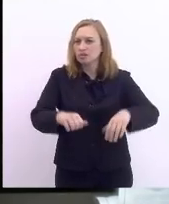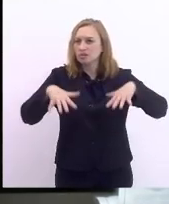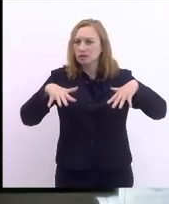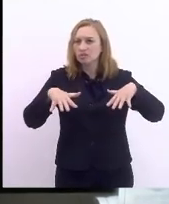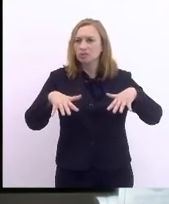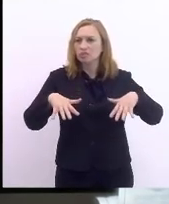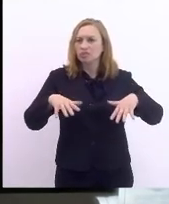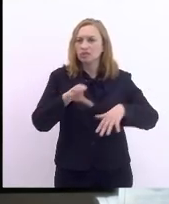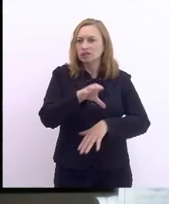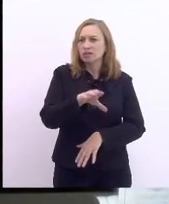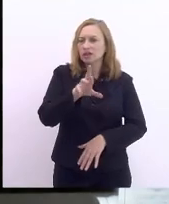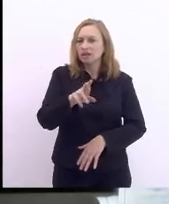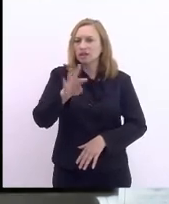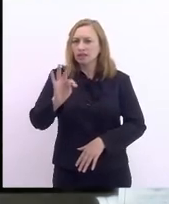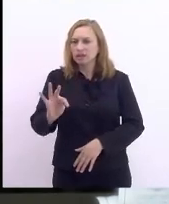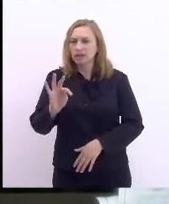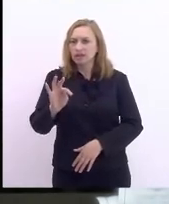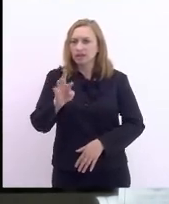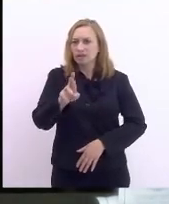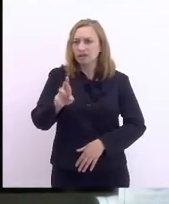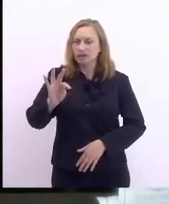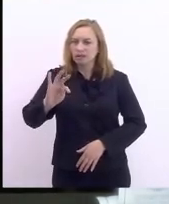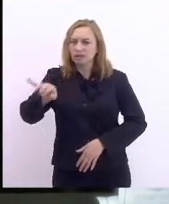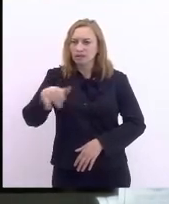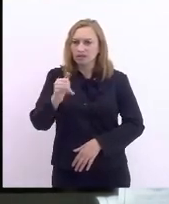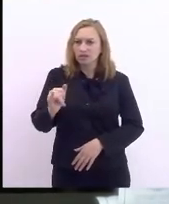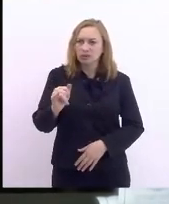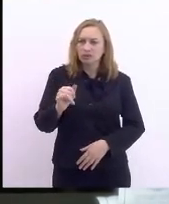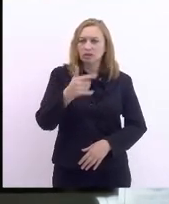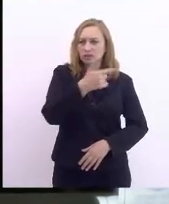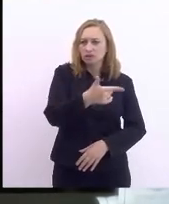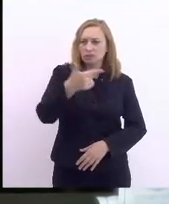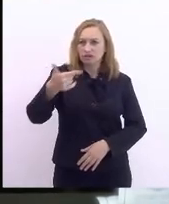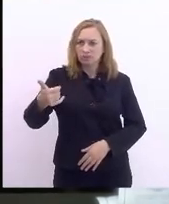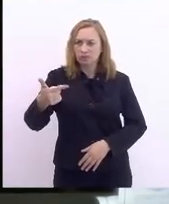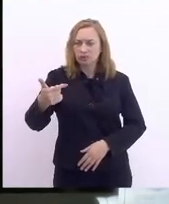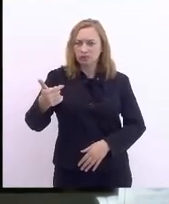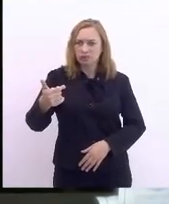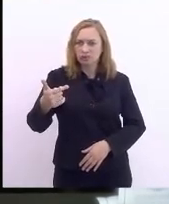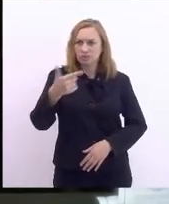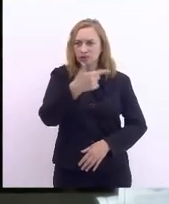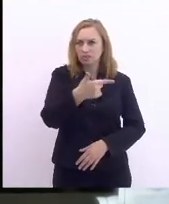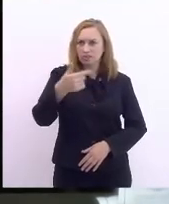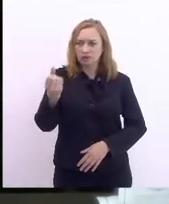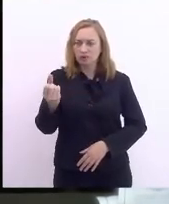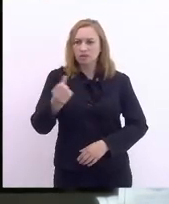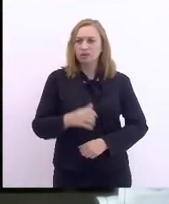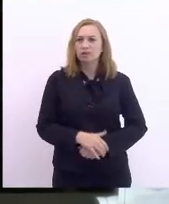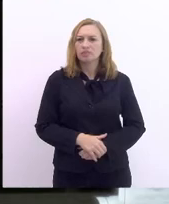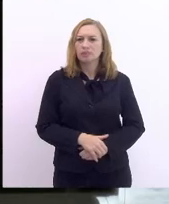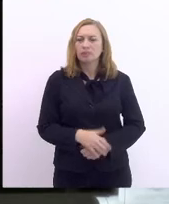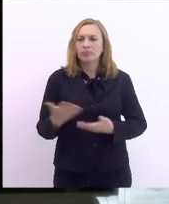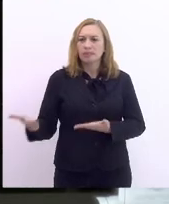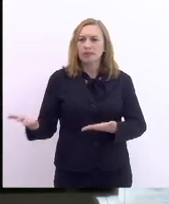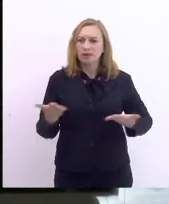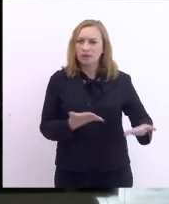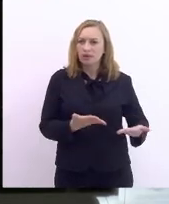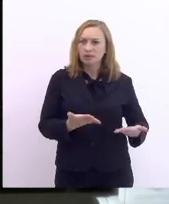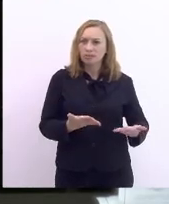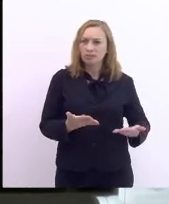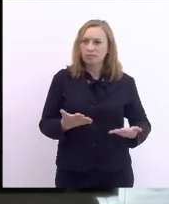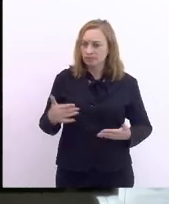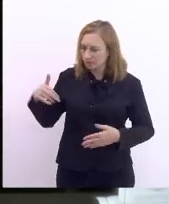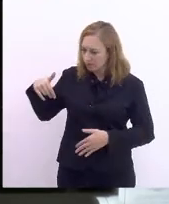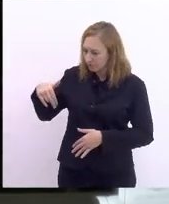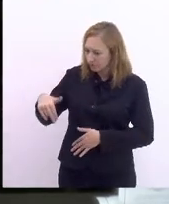deliberativo do crp-rj pelo quadriênio de 2022 a 2026 convidamos para